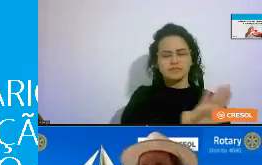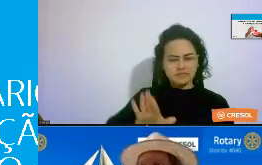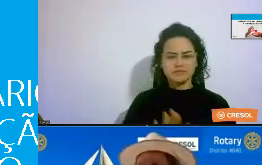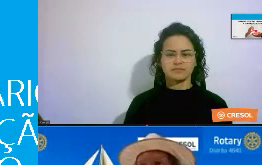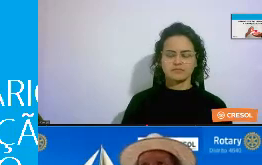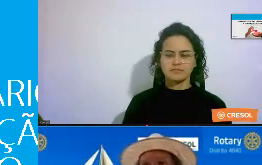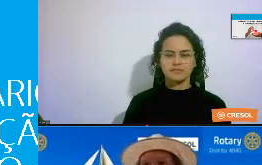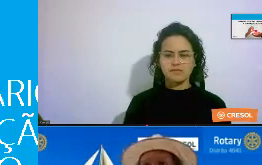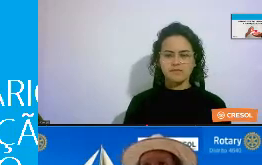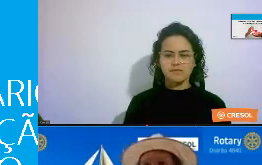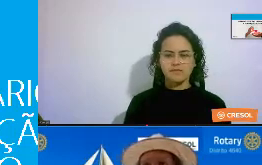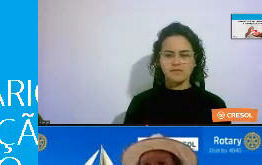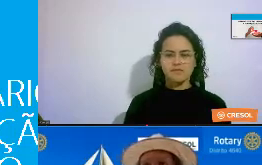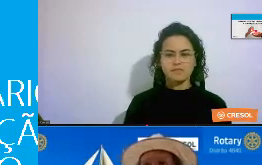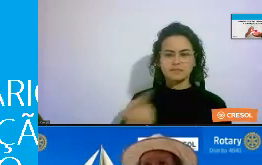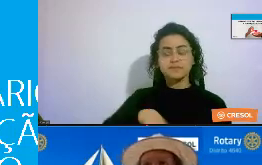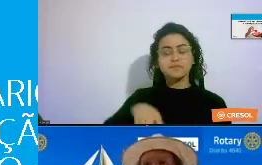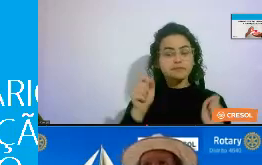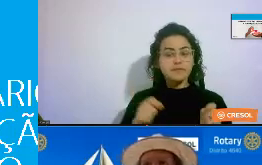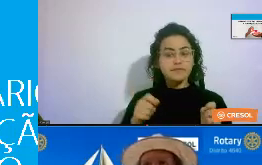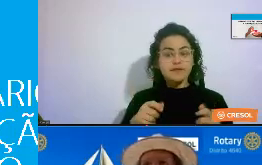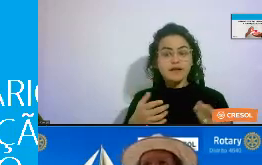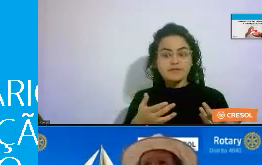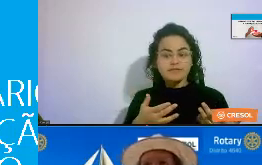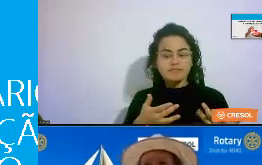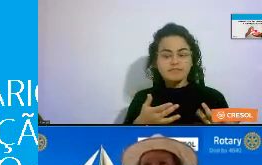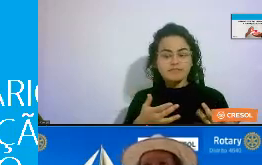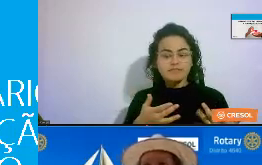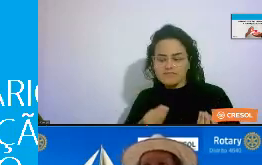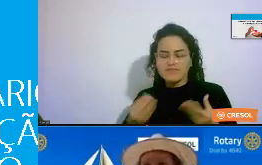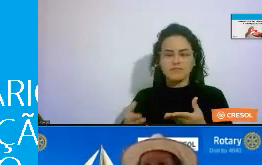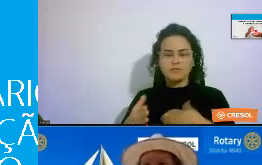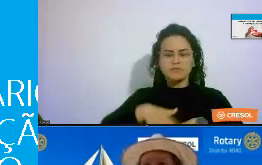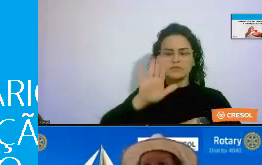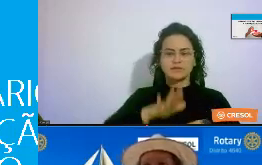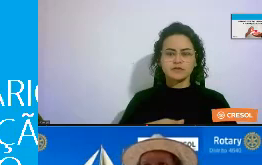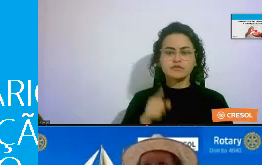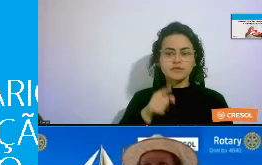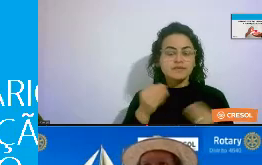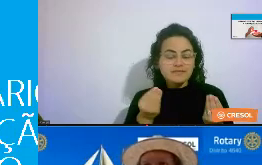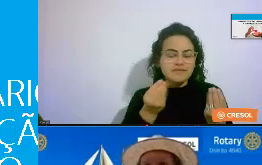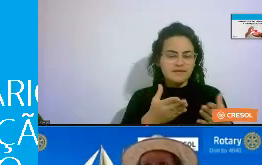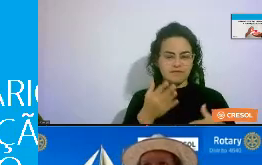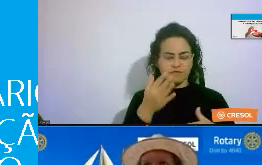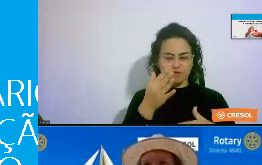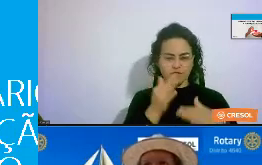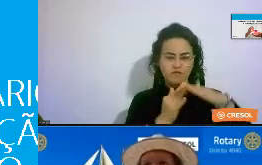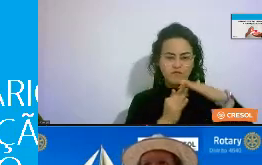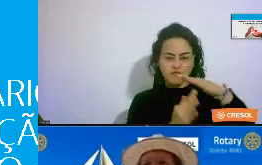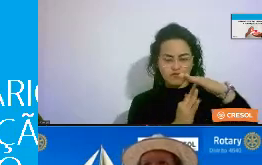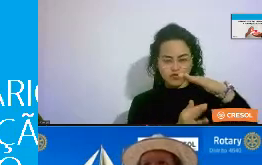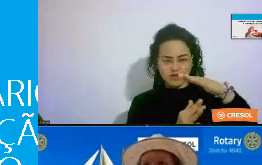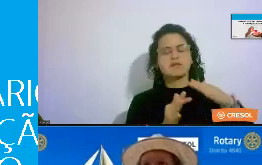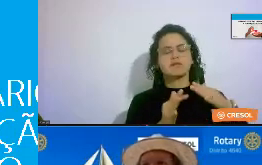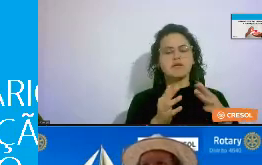não podemos doar um pouco mais do que aquilo que nós temos? Doar para a Fundação Rotária não é tirar daquilo que você não tem. Você vai